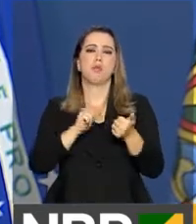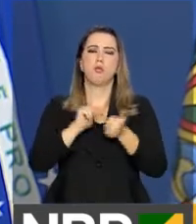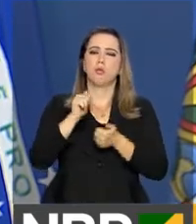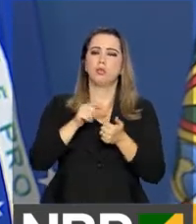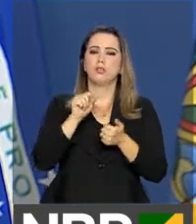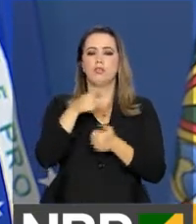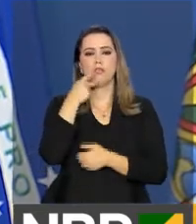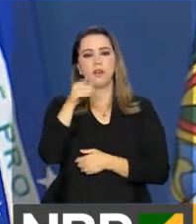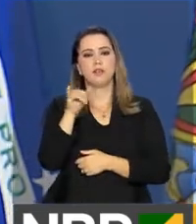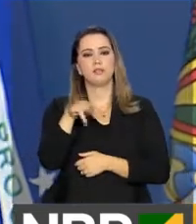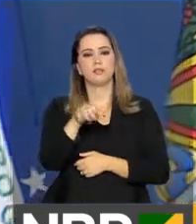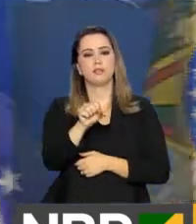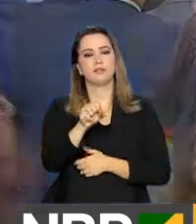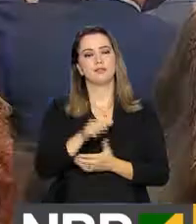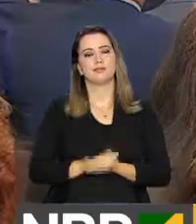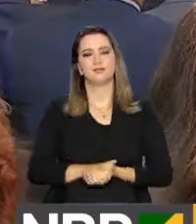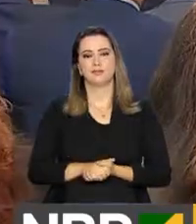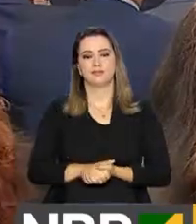previdência